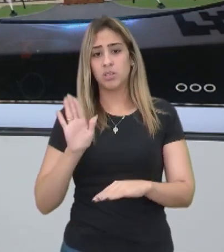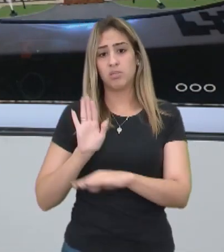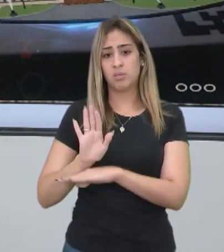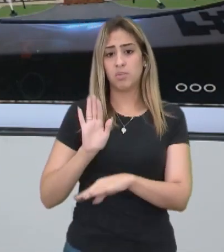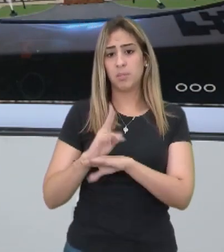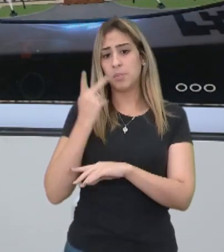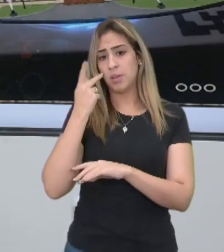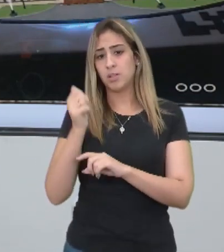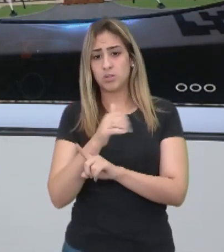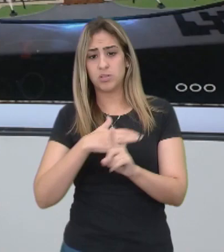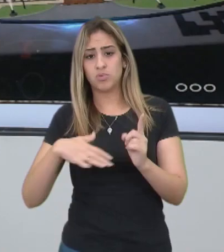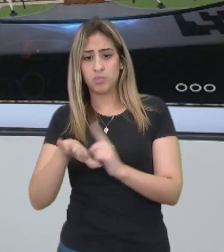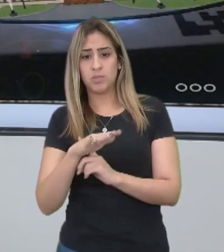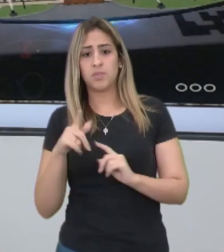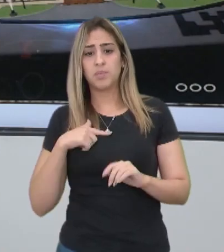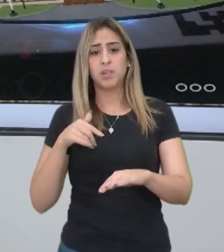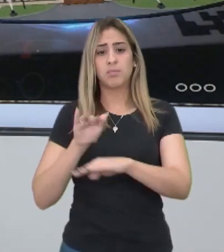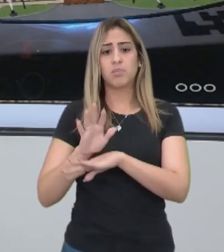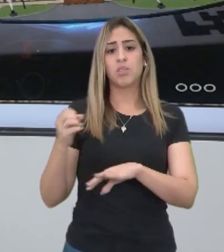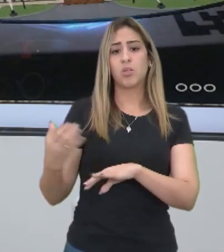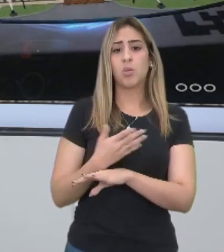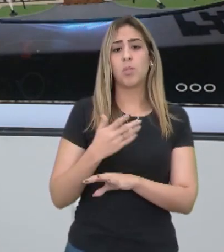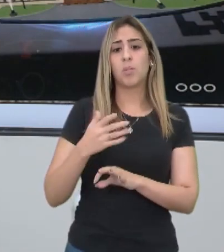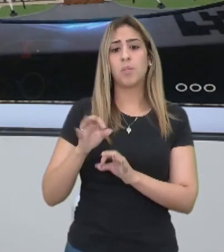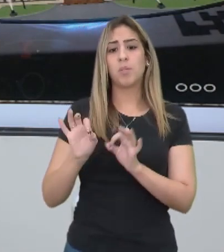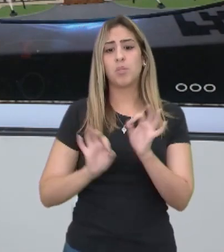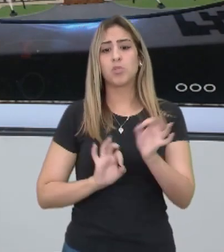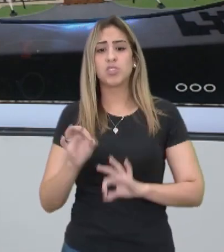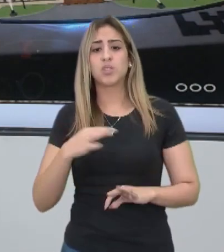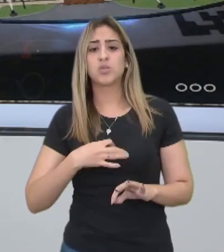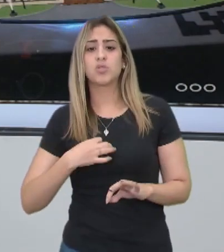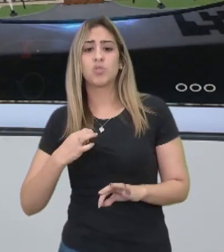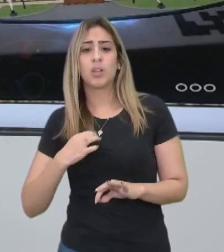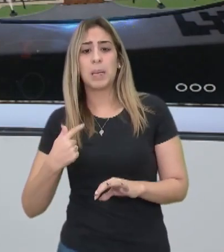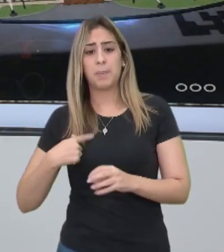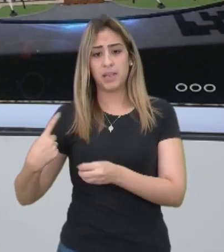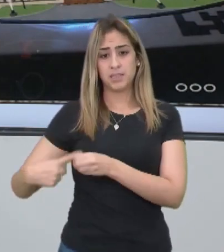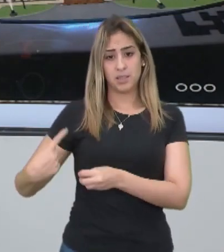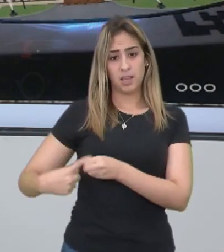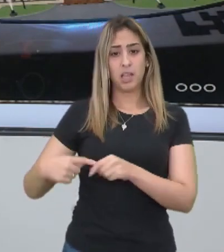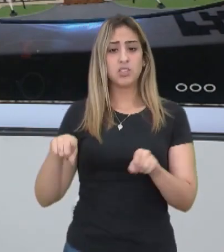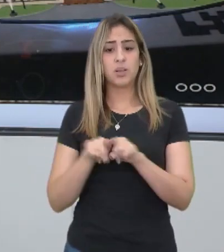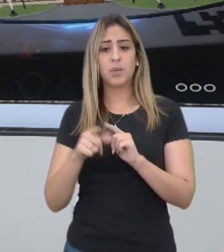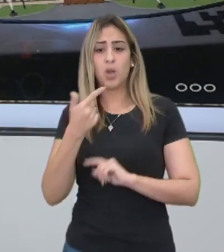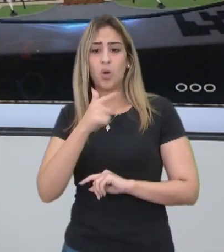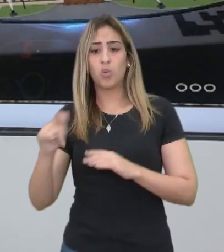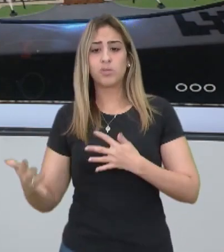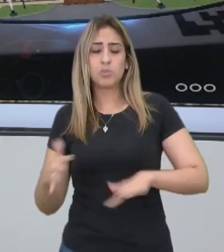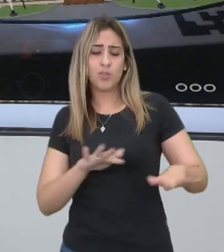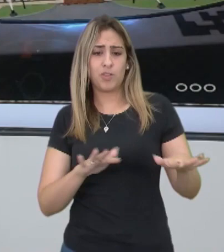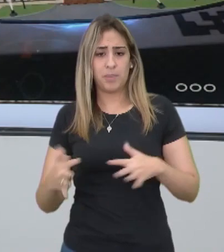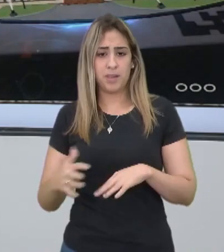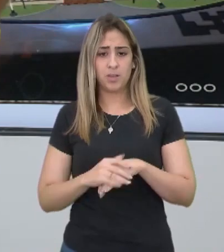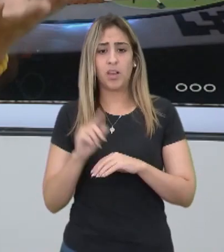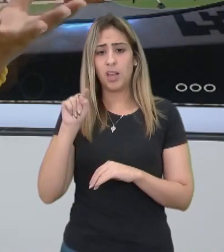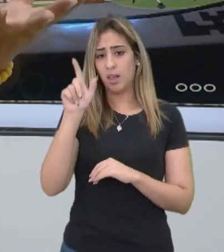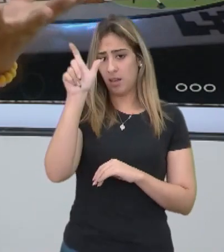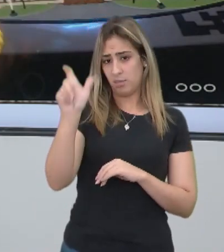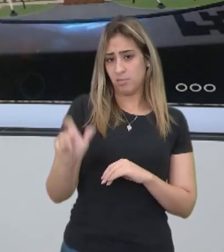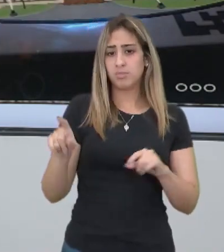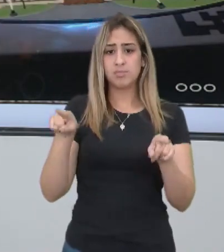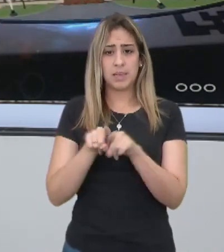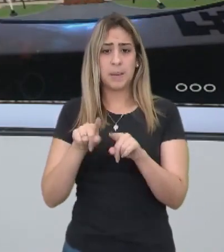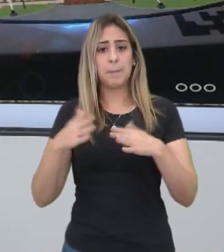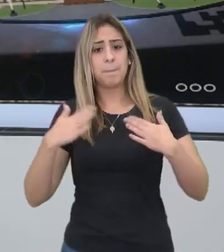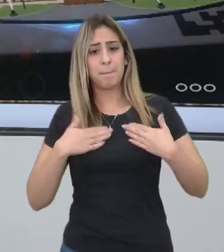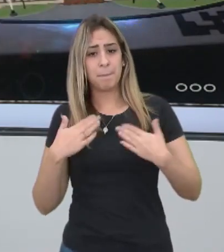para a sociedade, eu também atuo com os projetos voluntários também na minha cidade e de outros movimentos. Essa, então,